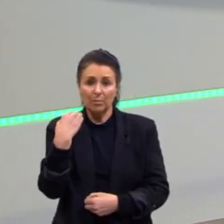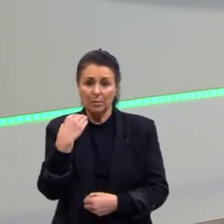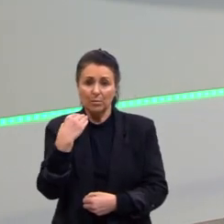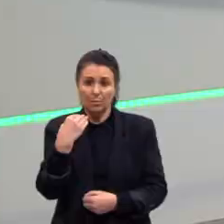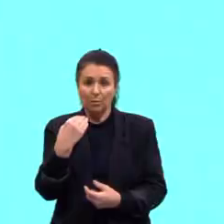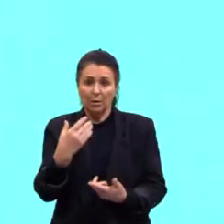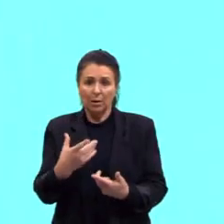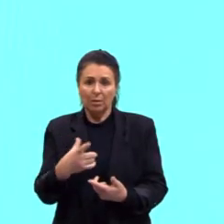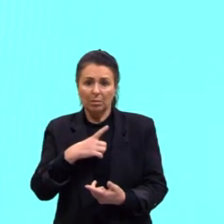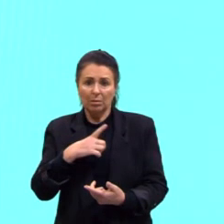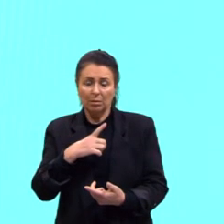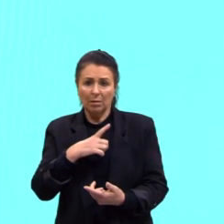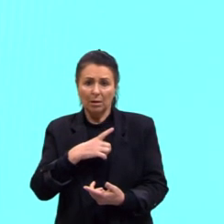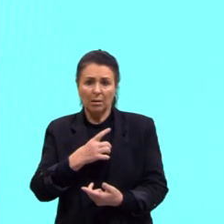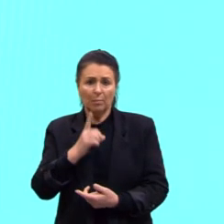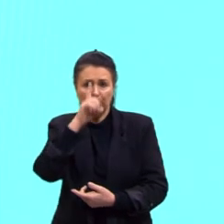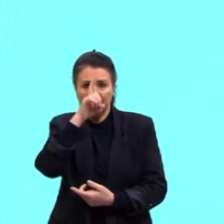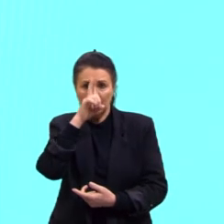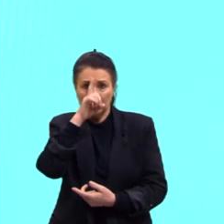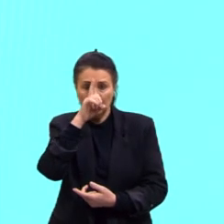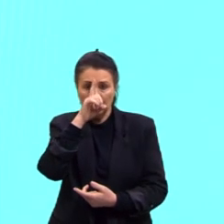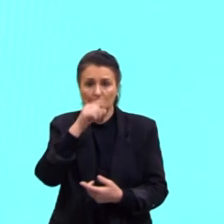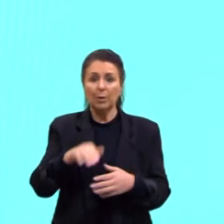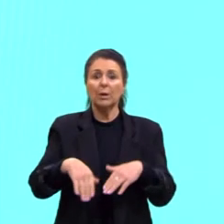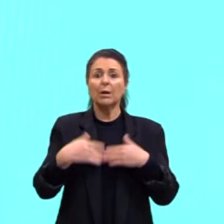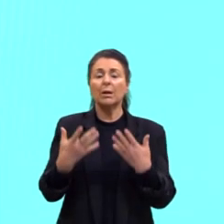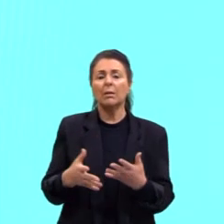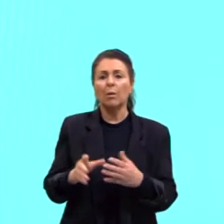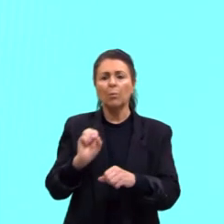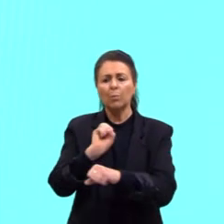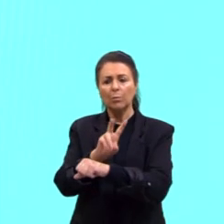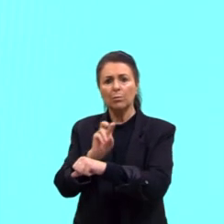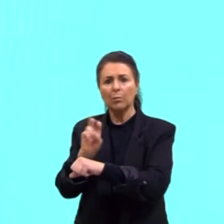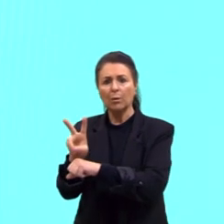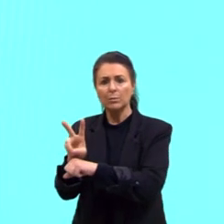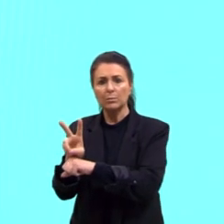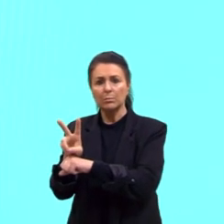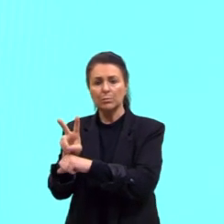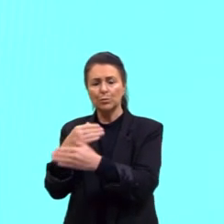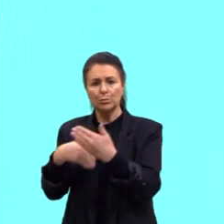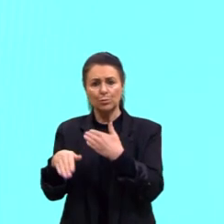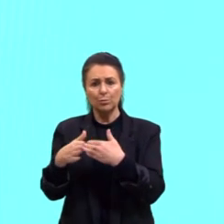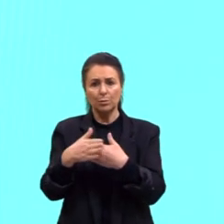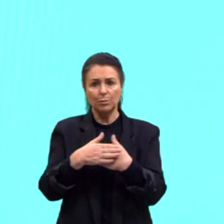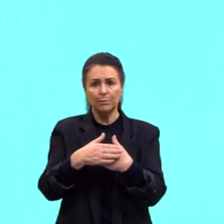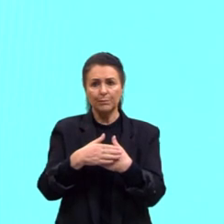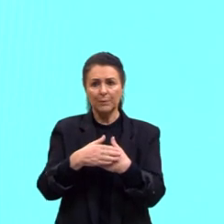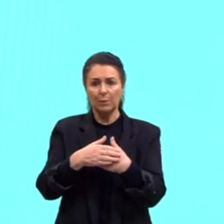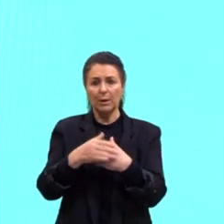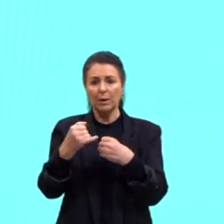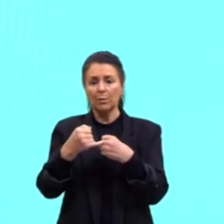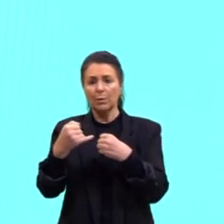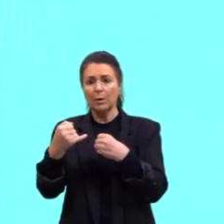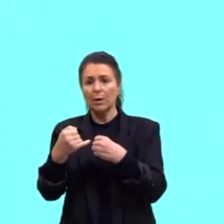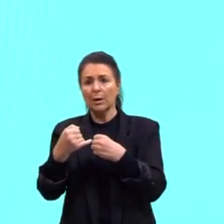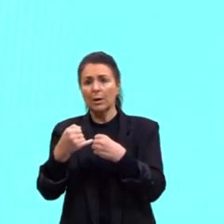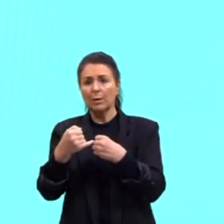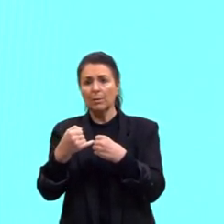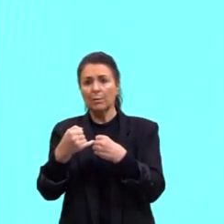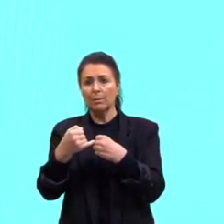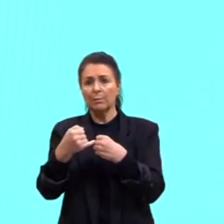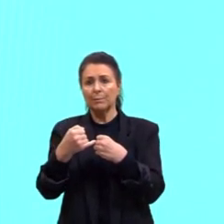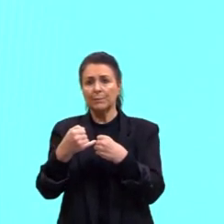exames certo então o que que a questão traz quem é o tóxico da história outra é o embaixo Ok